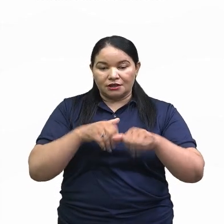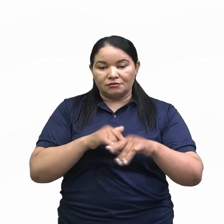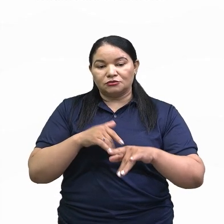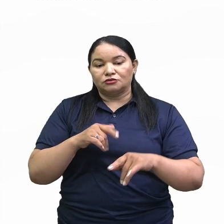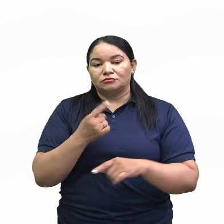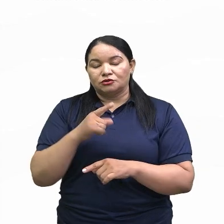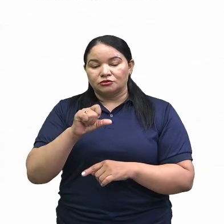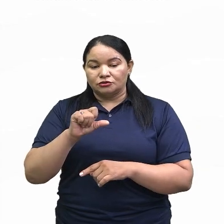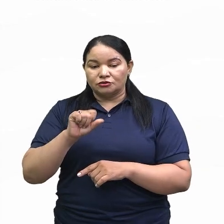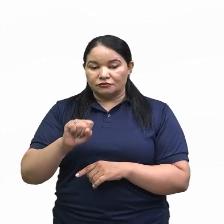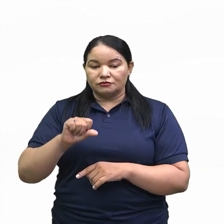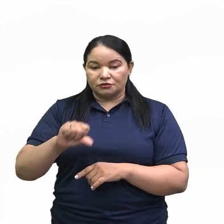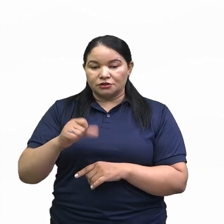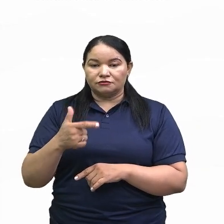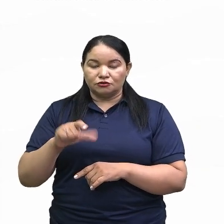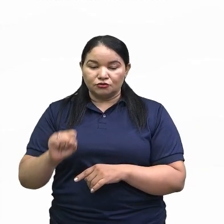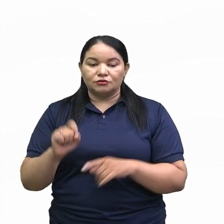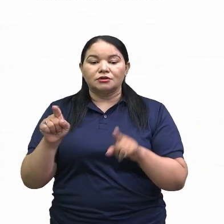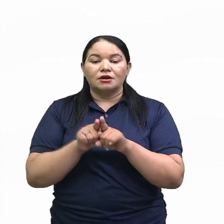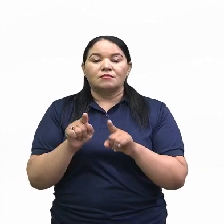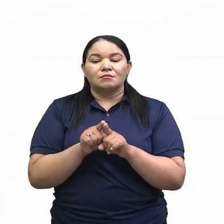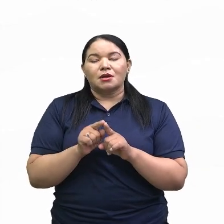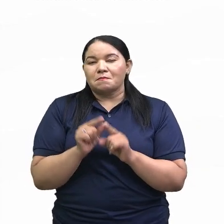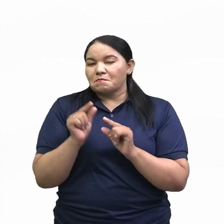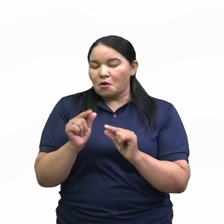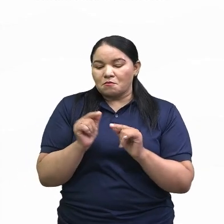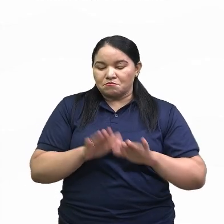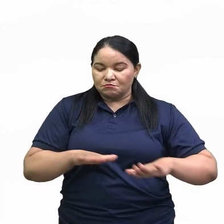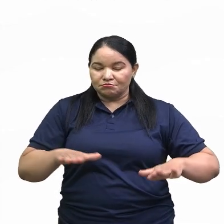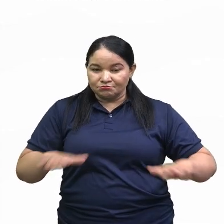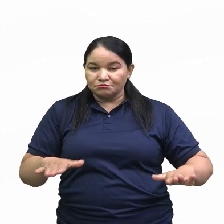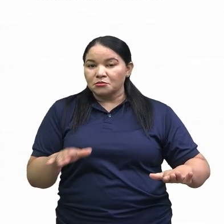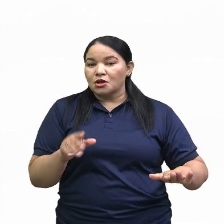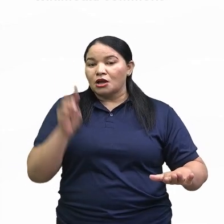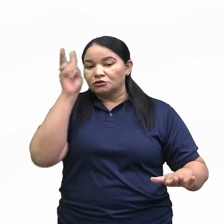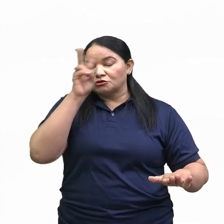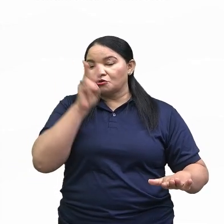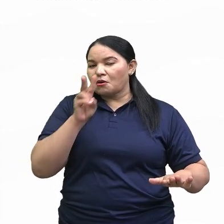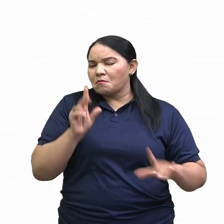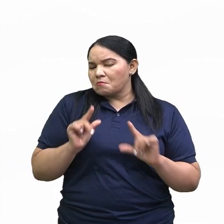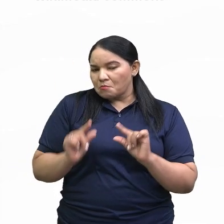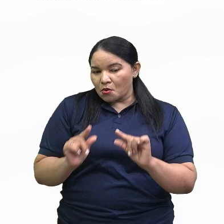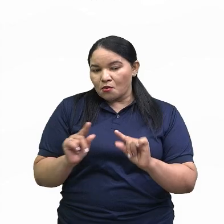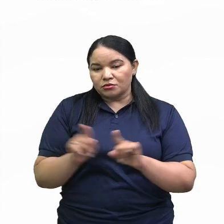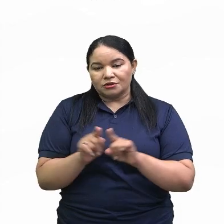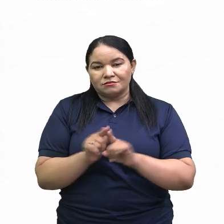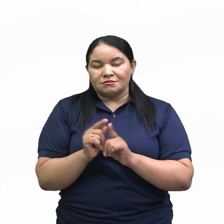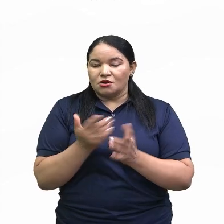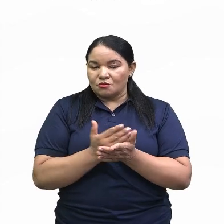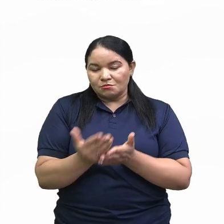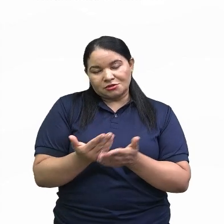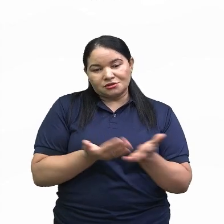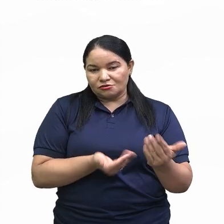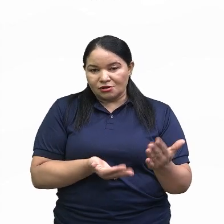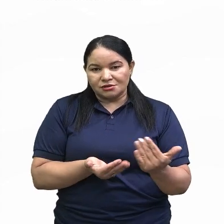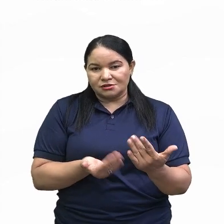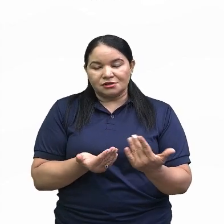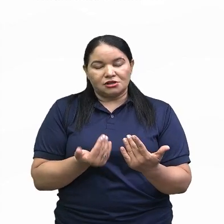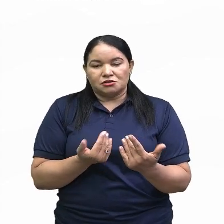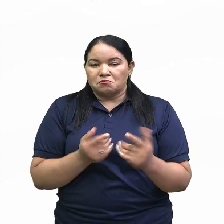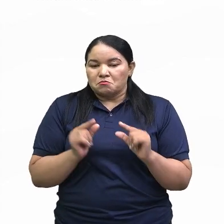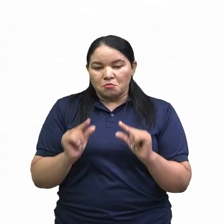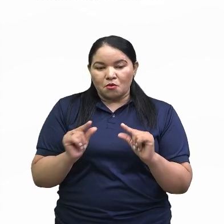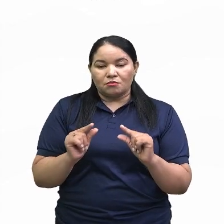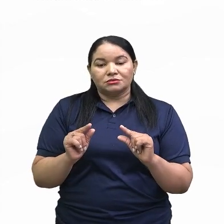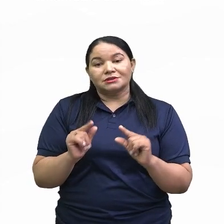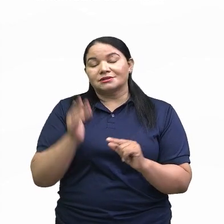continuar com a biografia. Pouco se sabe sobre sua infância e o início da sua adolescência. Apenas se sabe